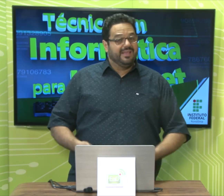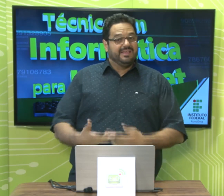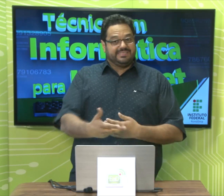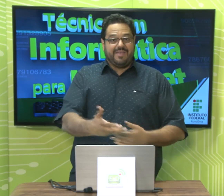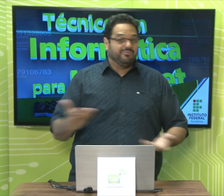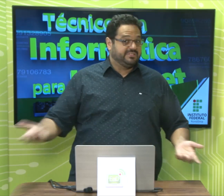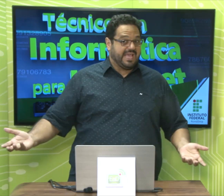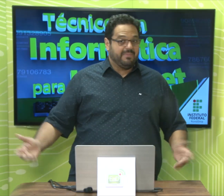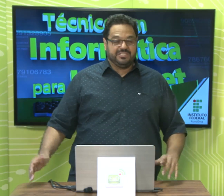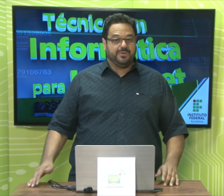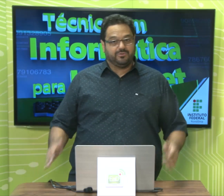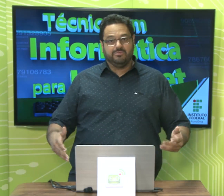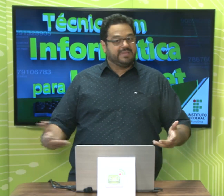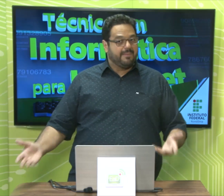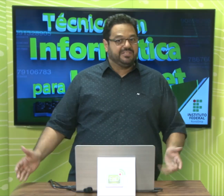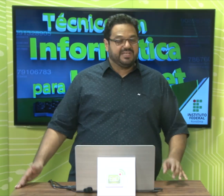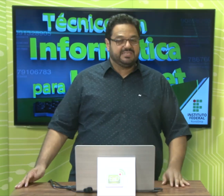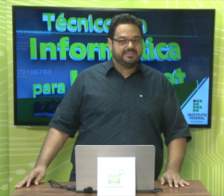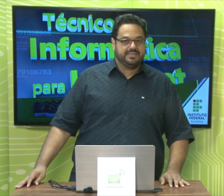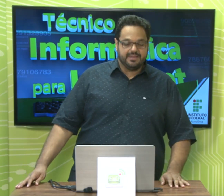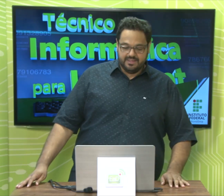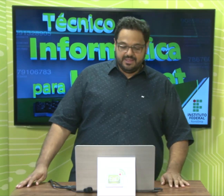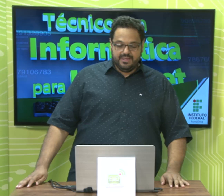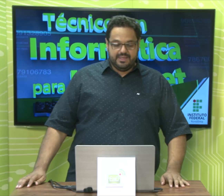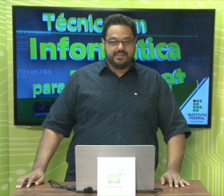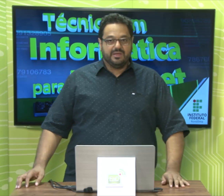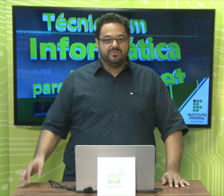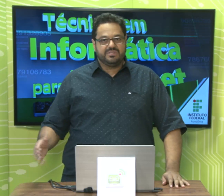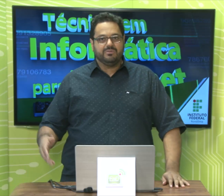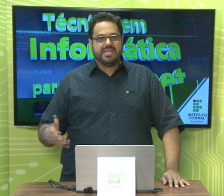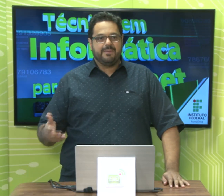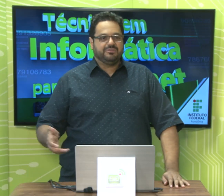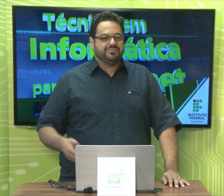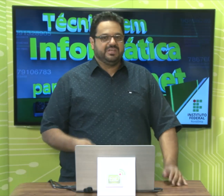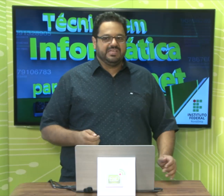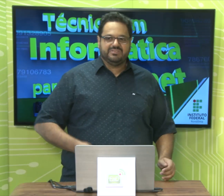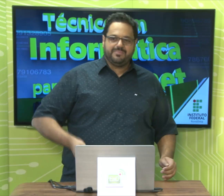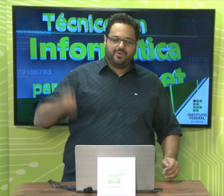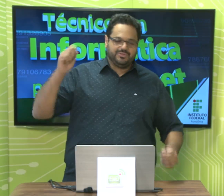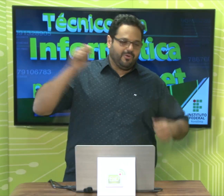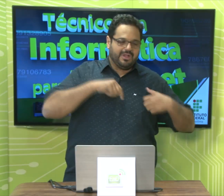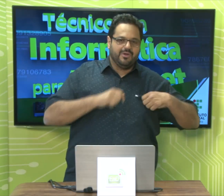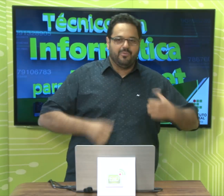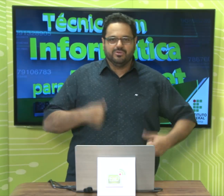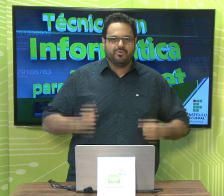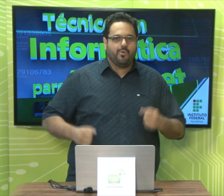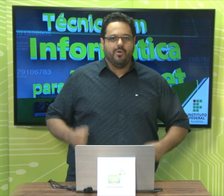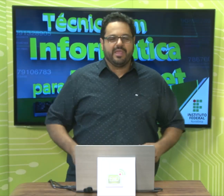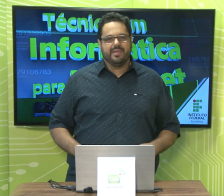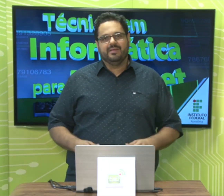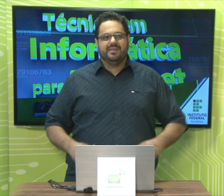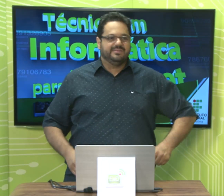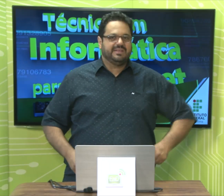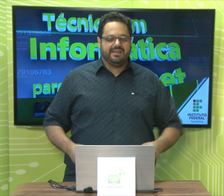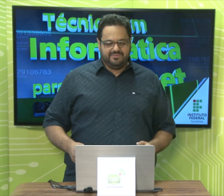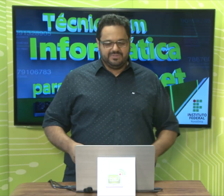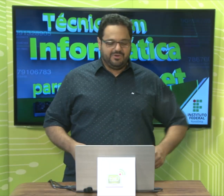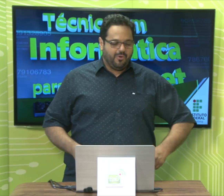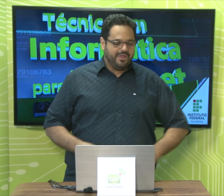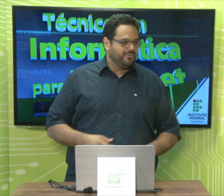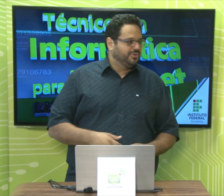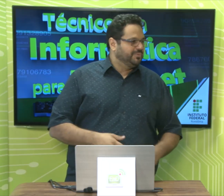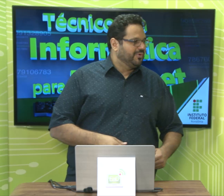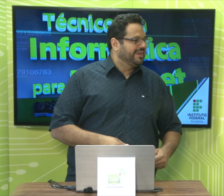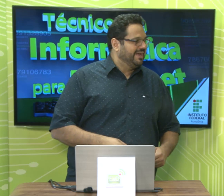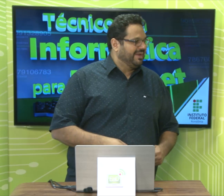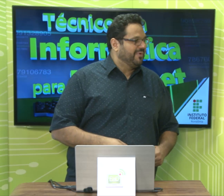ele, serve nos tablets, porque todo tablet é SSD. Então, se o tablet utiliza, você pode colocar no bolso, correr, você não